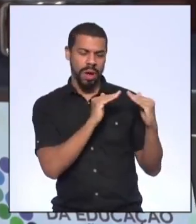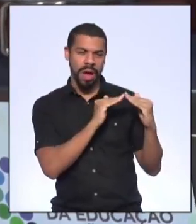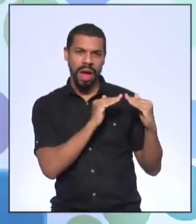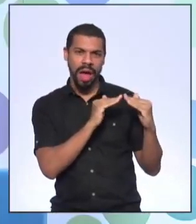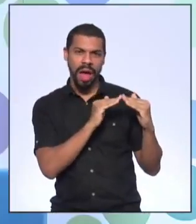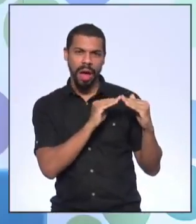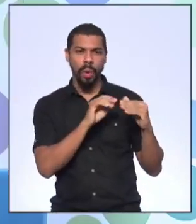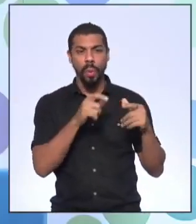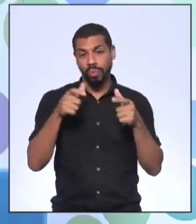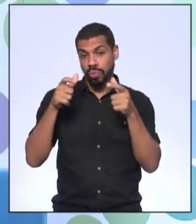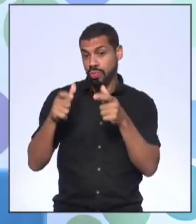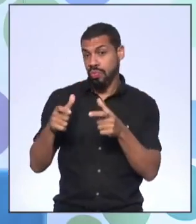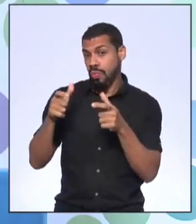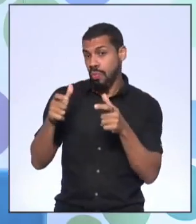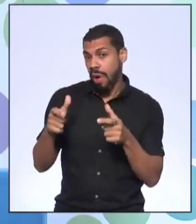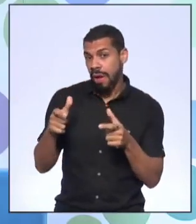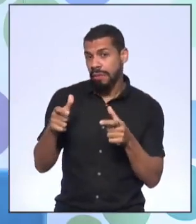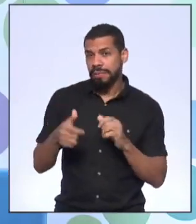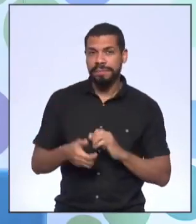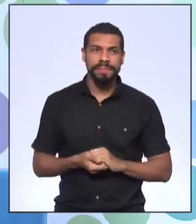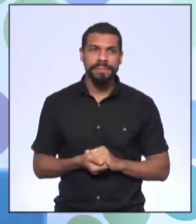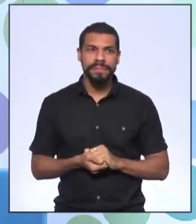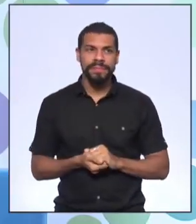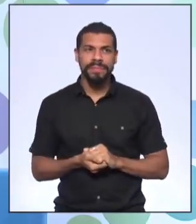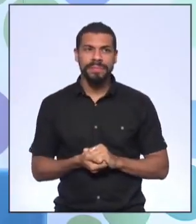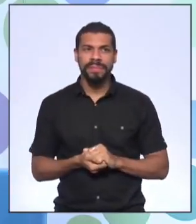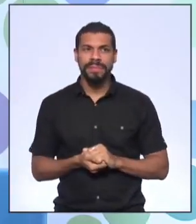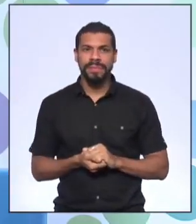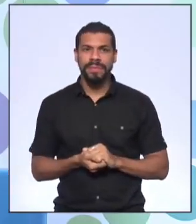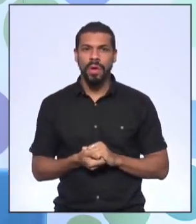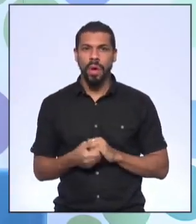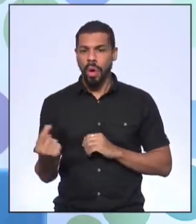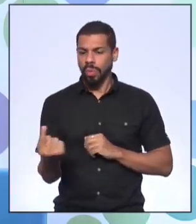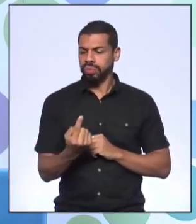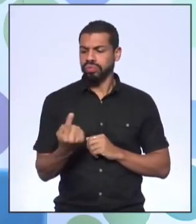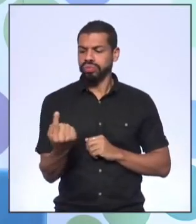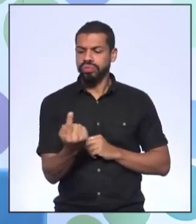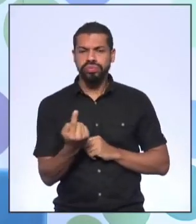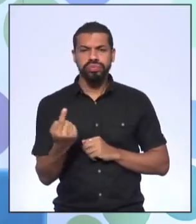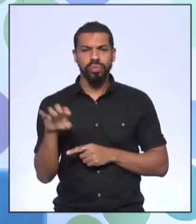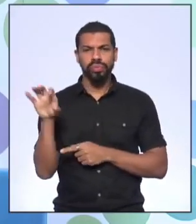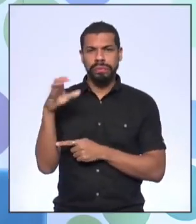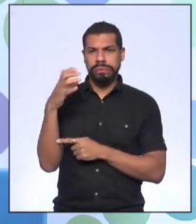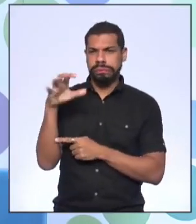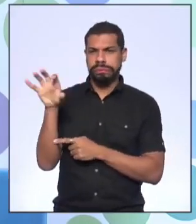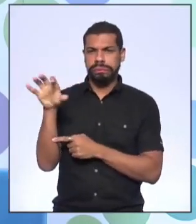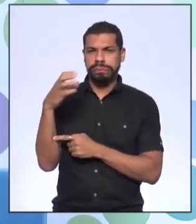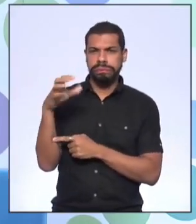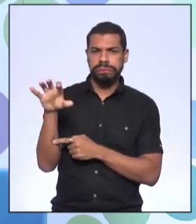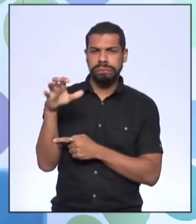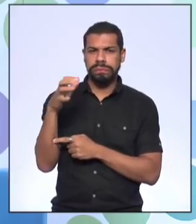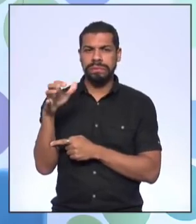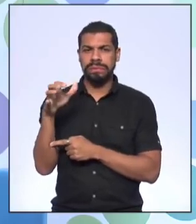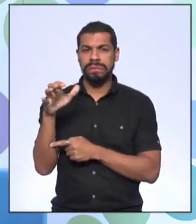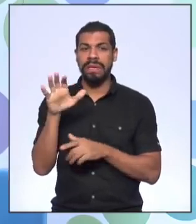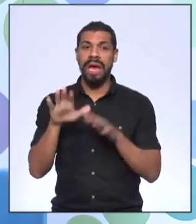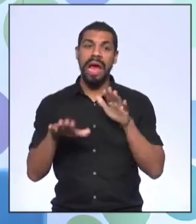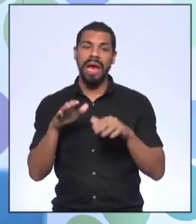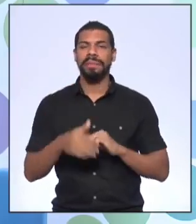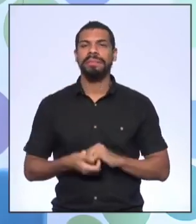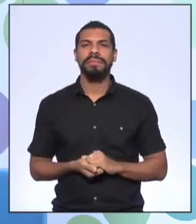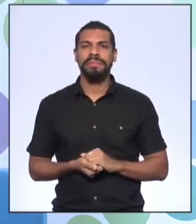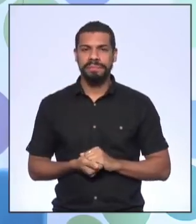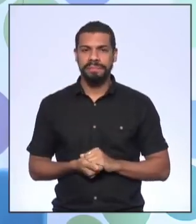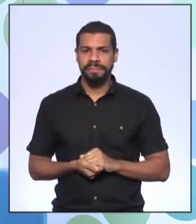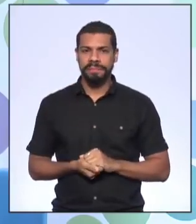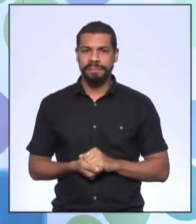estiver em um ambiente que, de repente, o ventilador ele se movimenta, por exemplo, tem um dia muito quente, né? Às vezes é isso, às vezes o ar sobe, né? E pode até